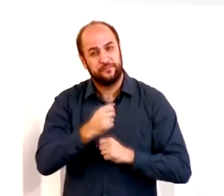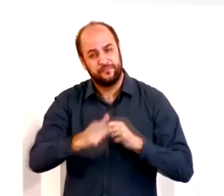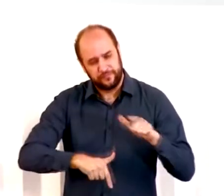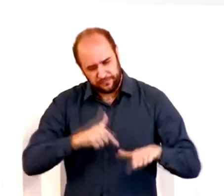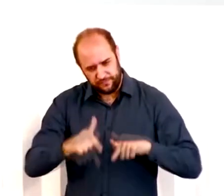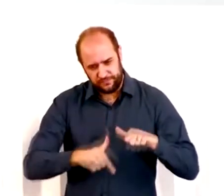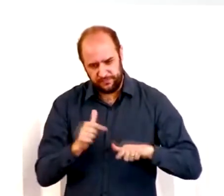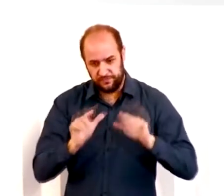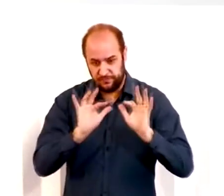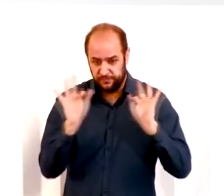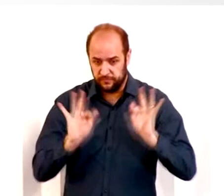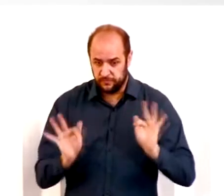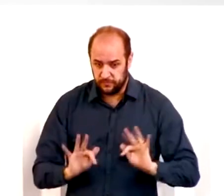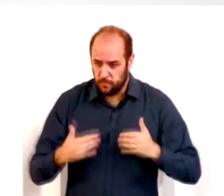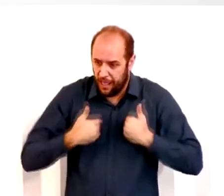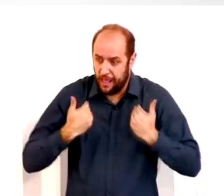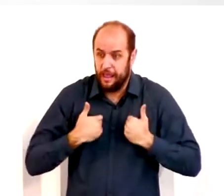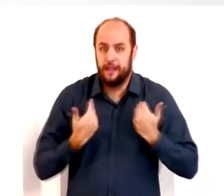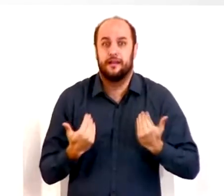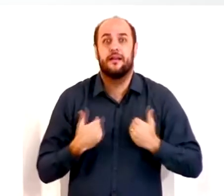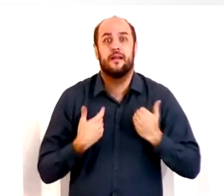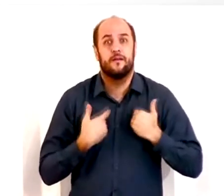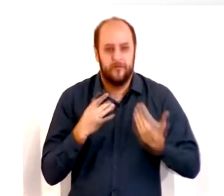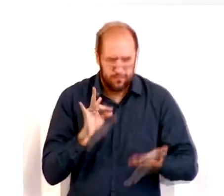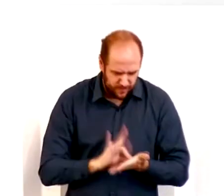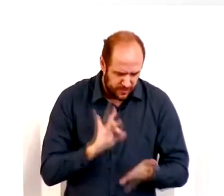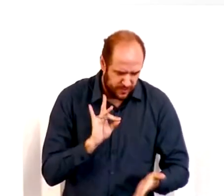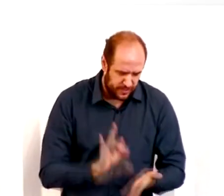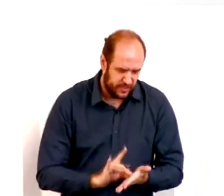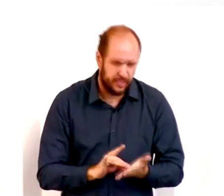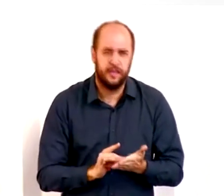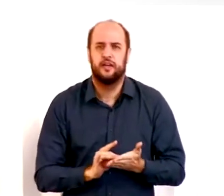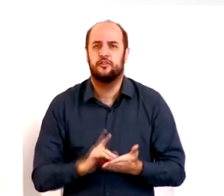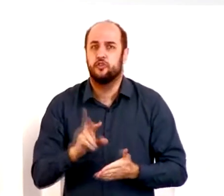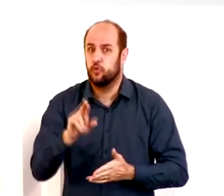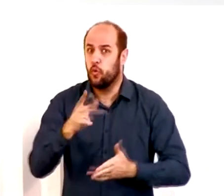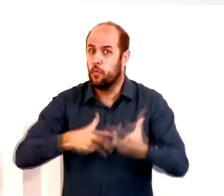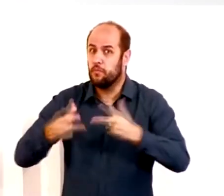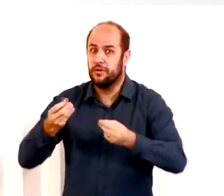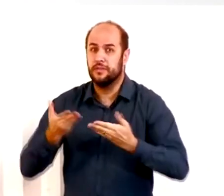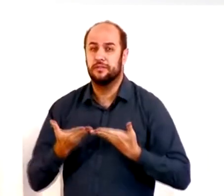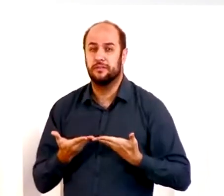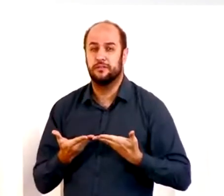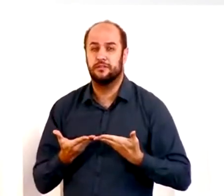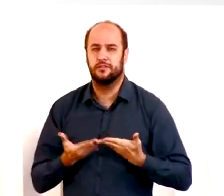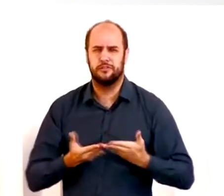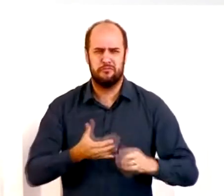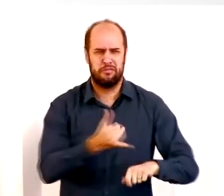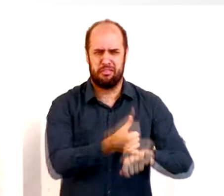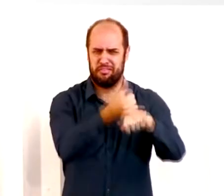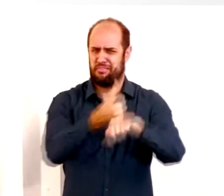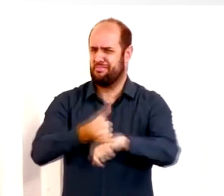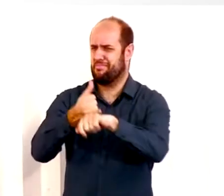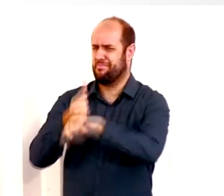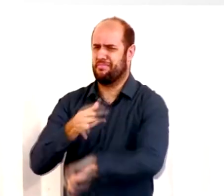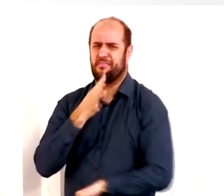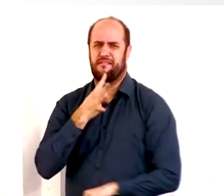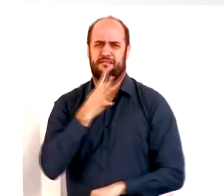com alegria, mas assim com uma alegria grande como de quem ganha um grande presente, são os líderes que eu